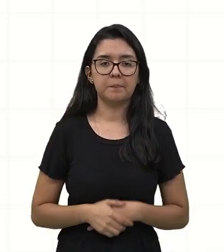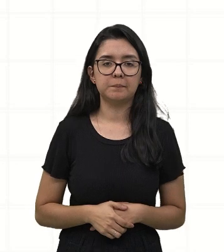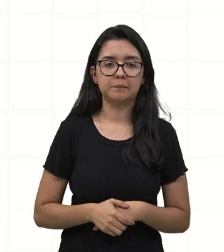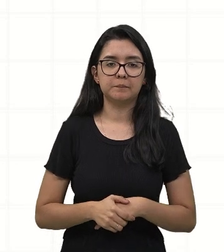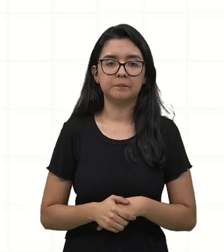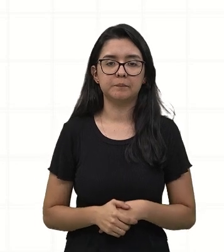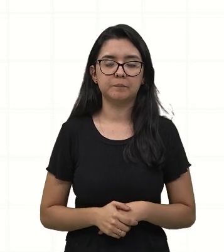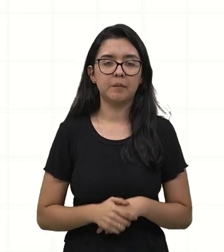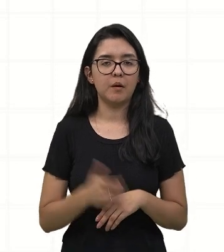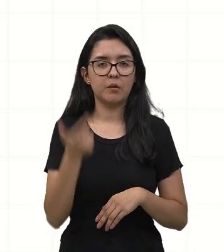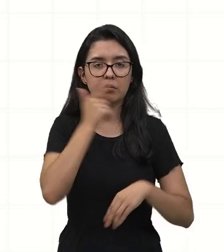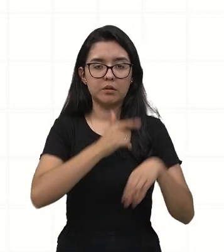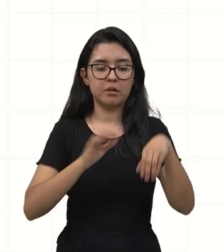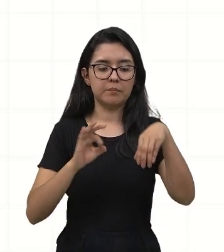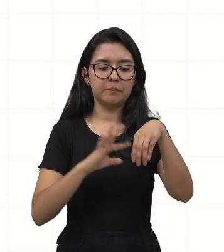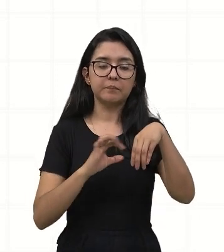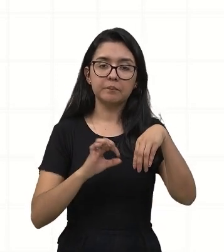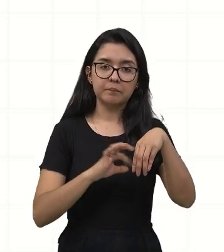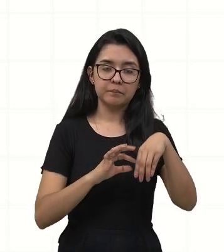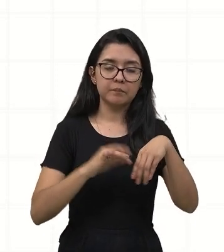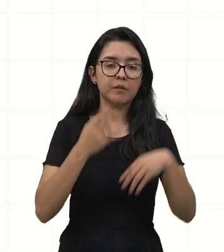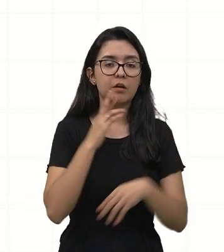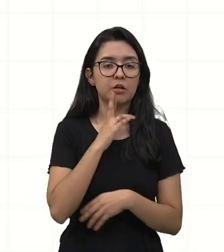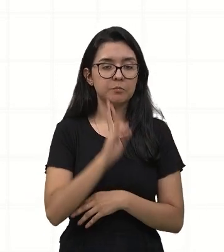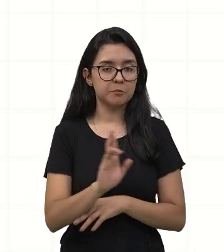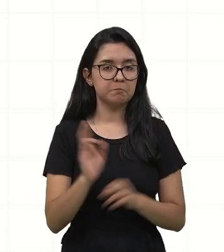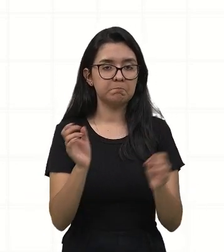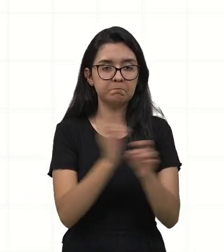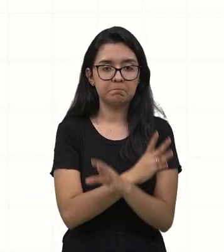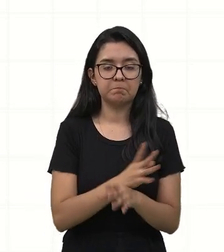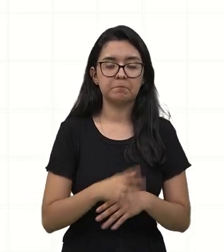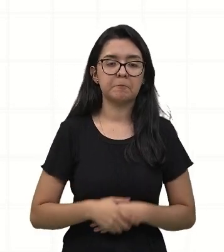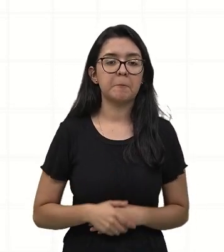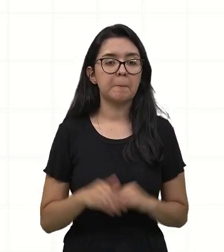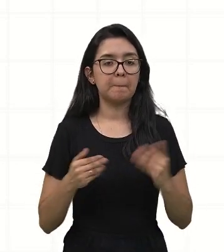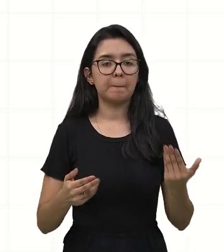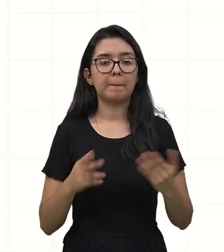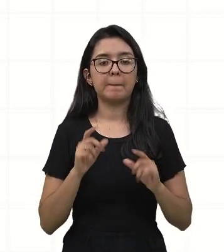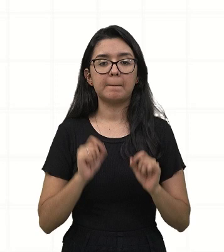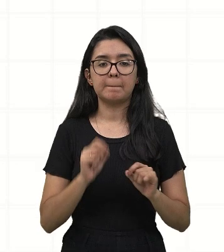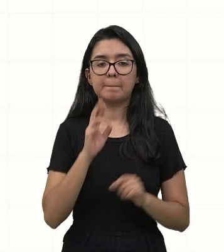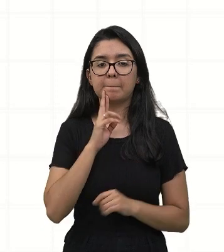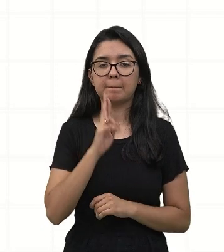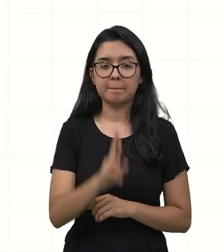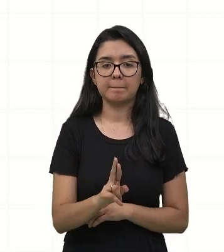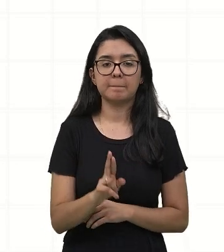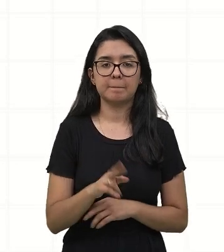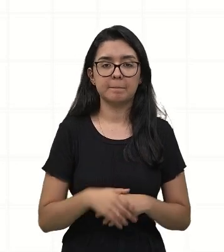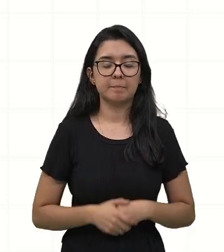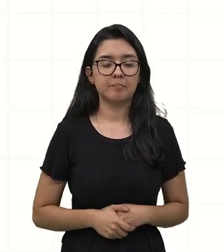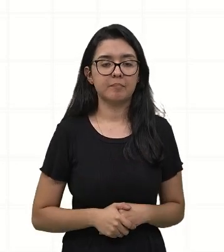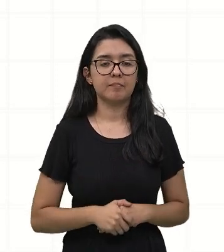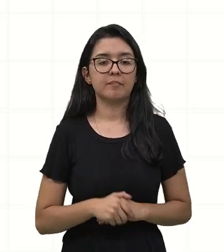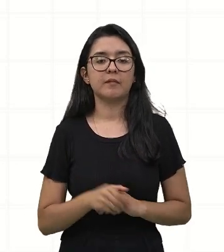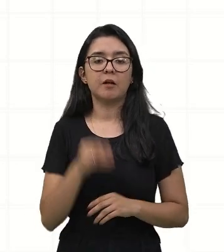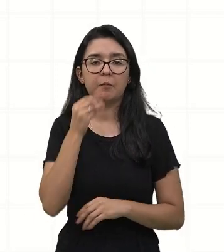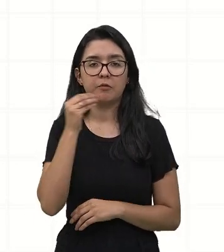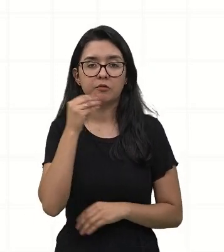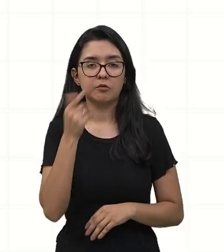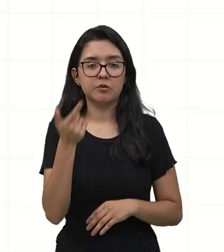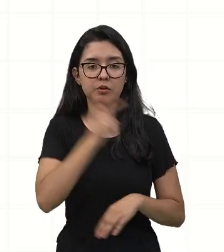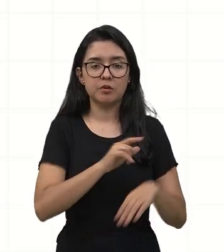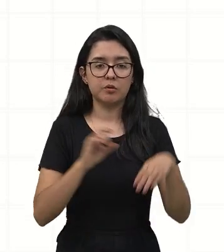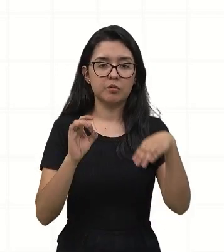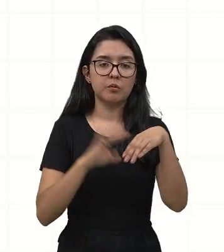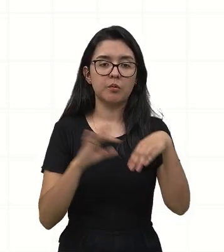bola no gol. Tá legal? Então, respondido, Paulo e Mateus vêm atrás de diferentes ângulos, conforme indicado na figura. Quem tem mais chance de fazer o